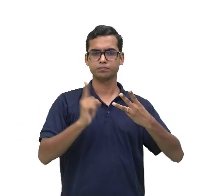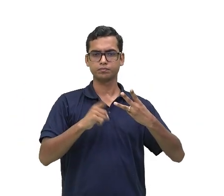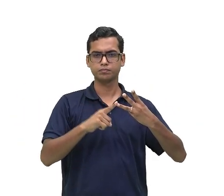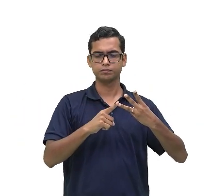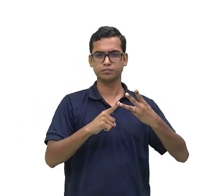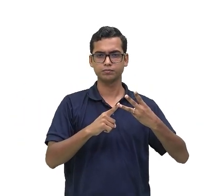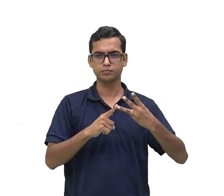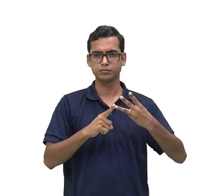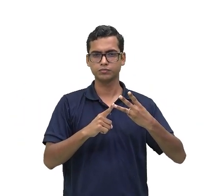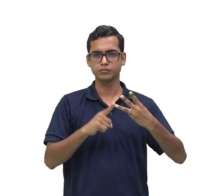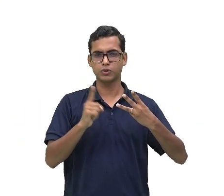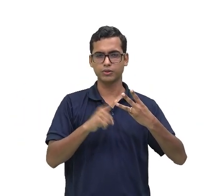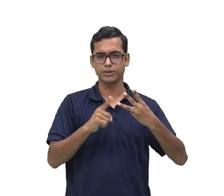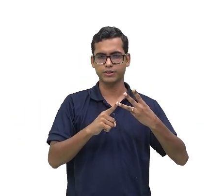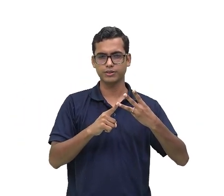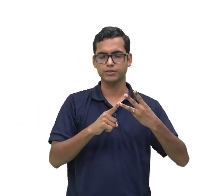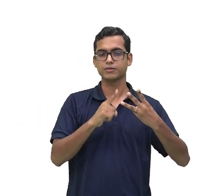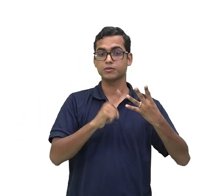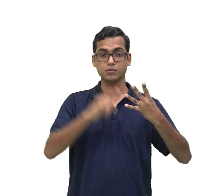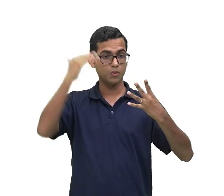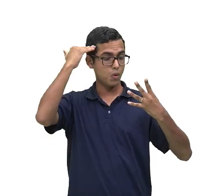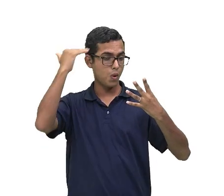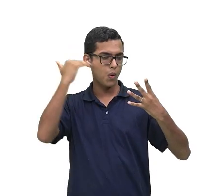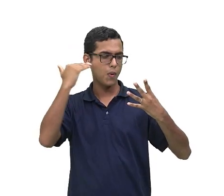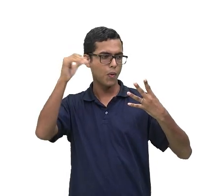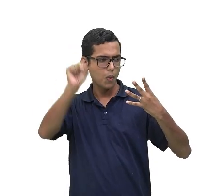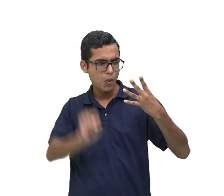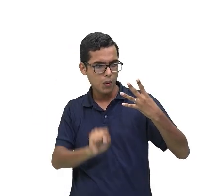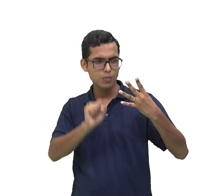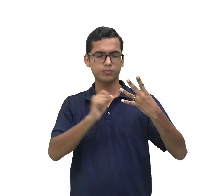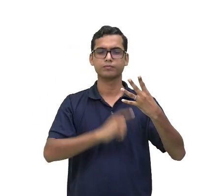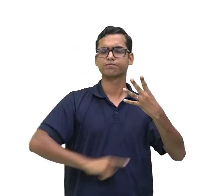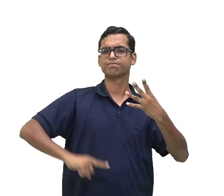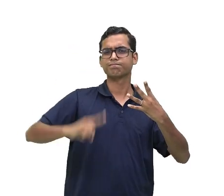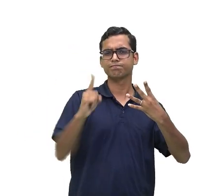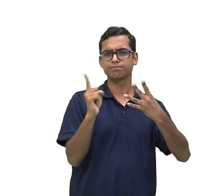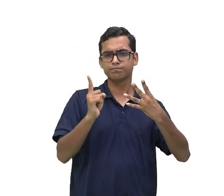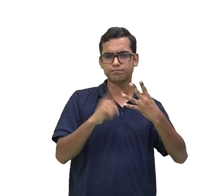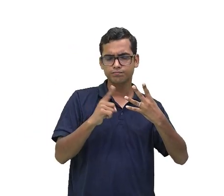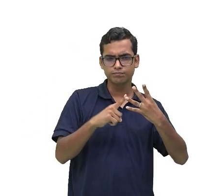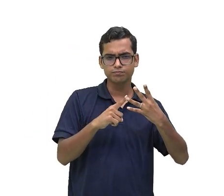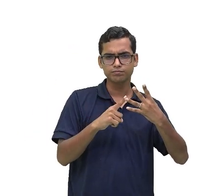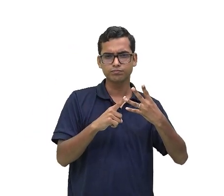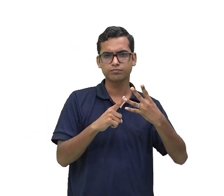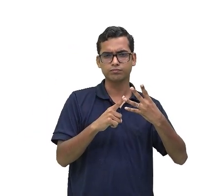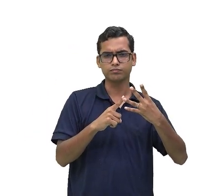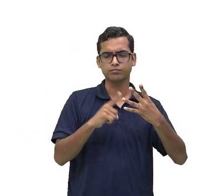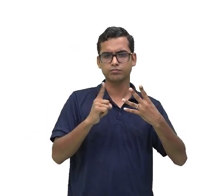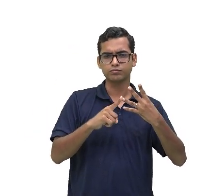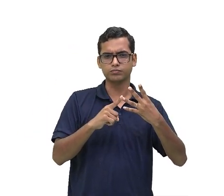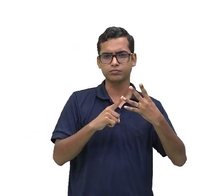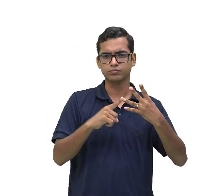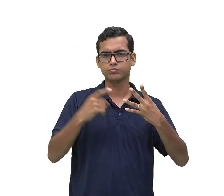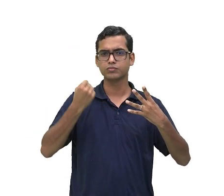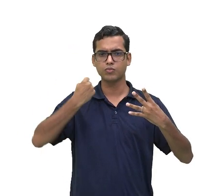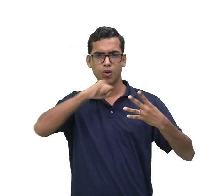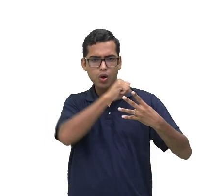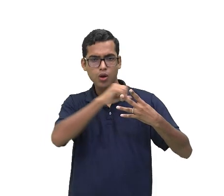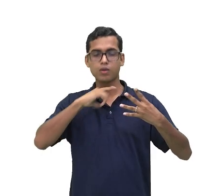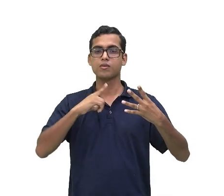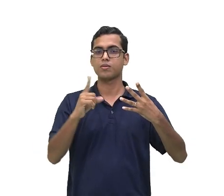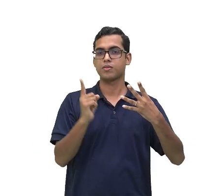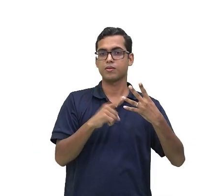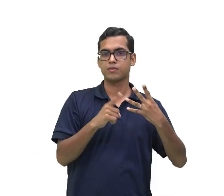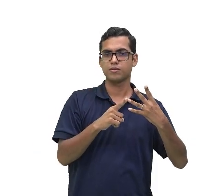ajudando bastante esses países a se desenvolverem. No período ali, os habitantes, a população ficaram revoltadas,